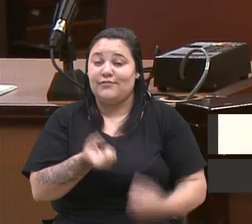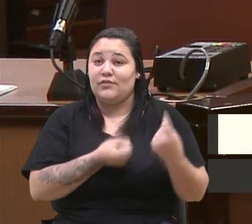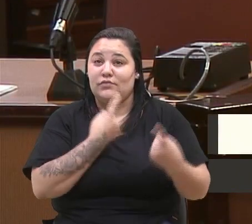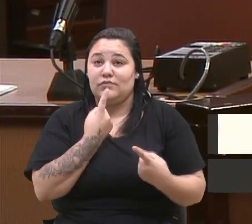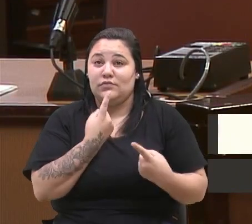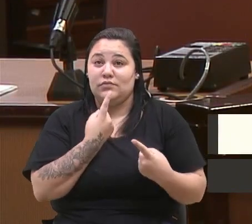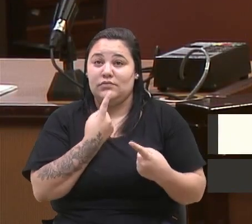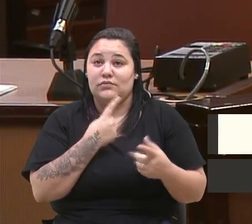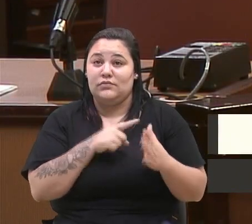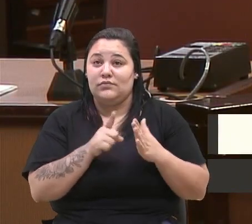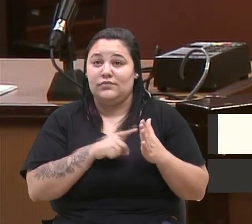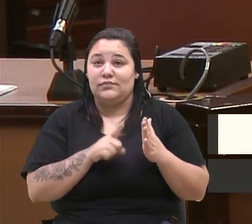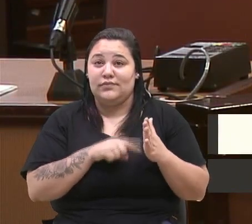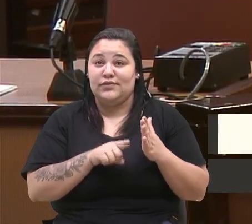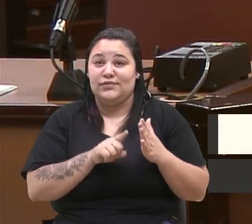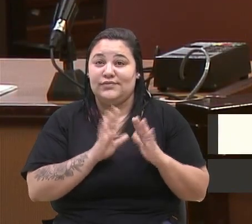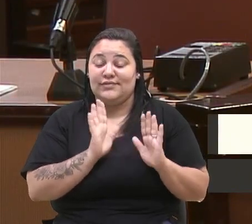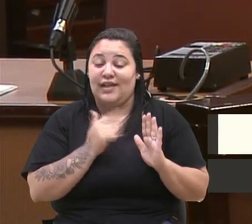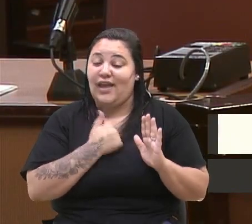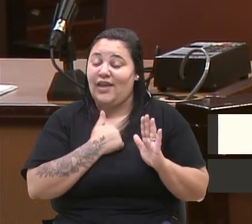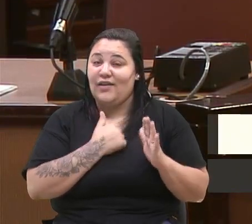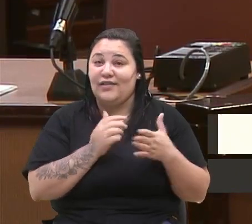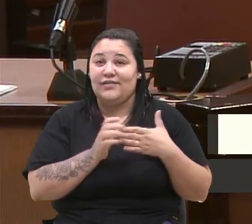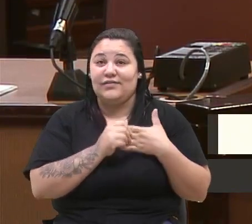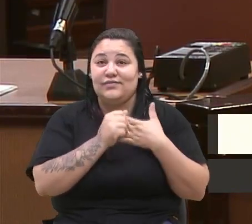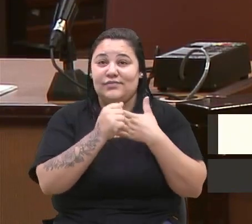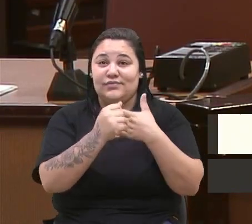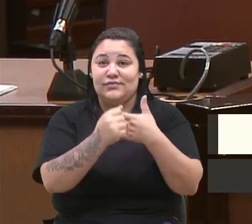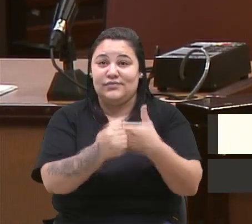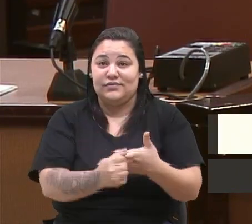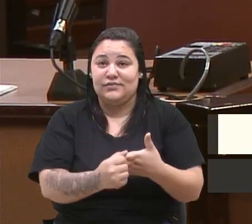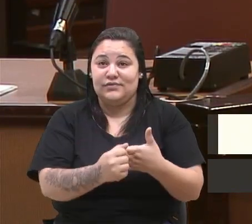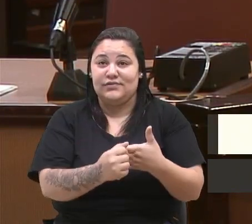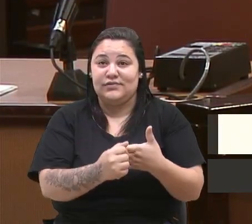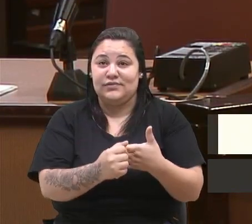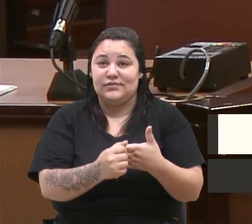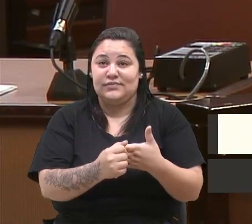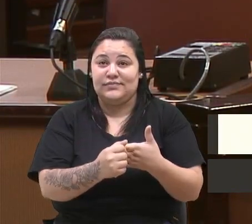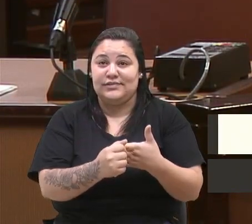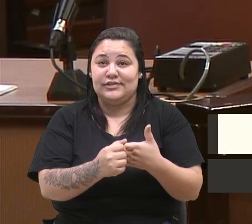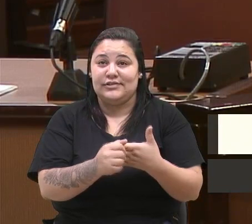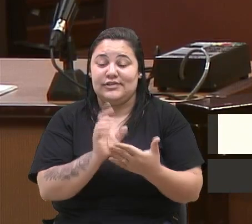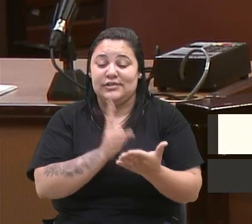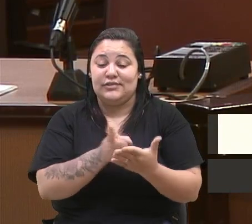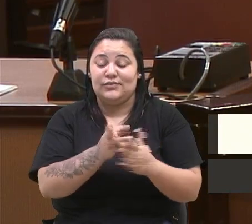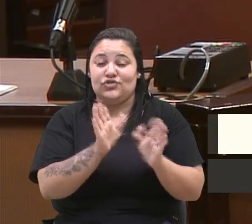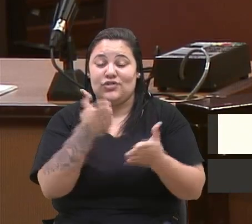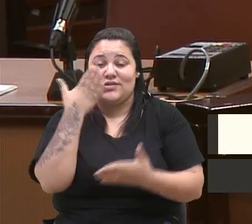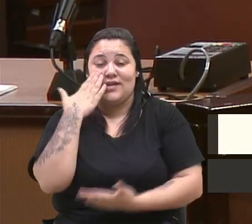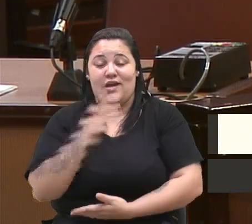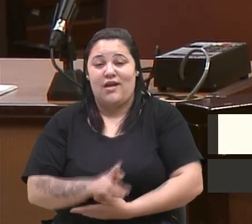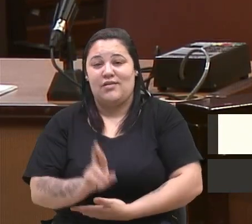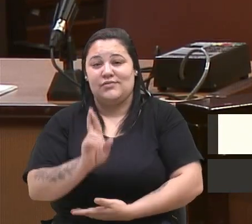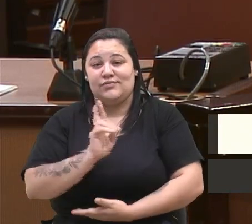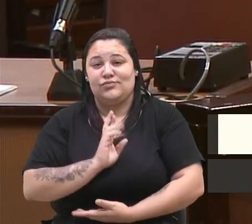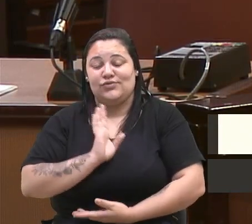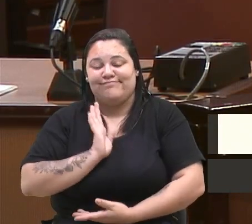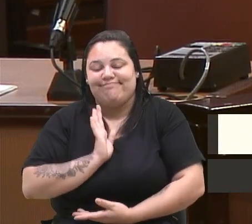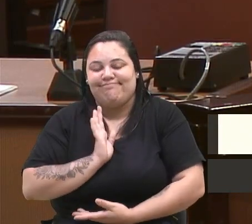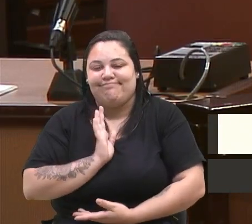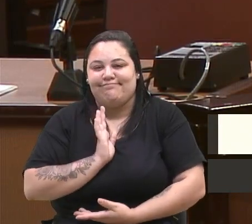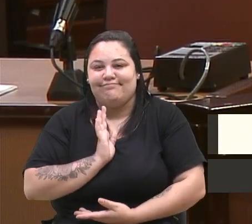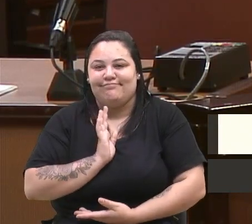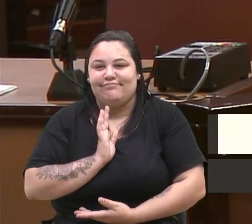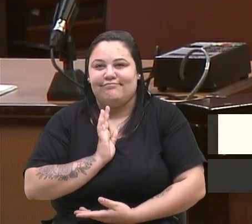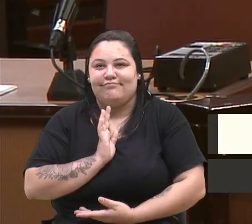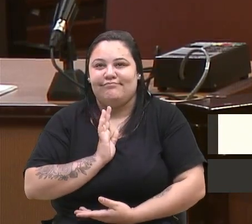perguntas eu, por acompanhar incessantemente, já tenho a resposta. Então, e até para